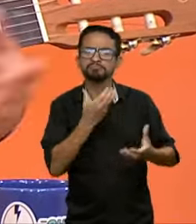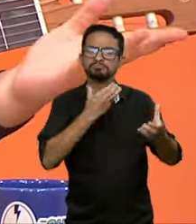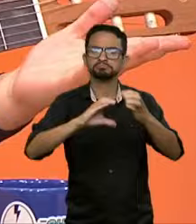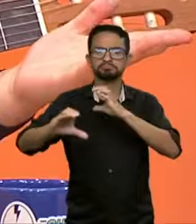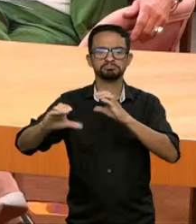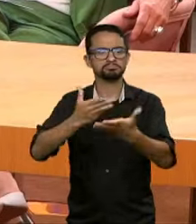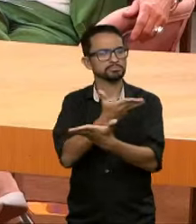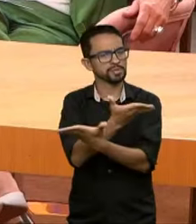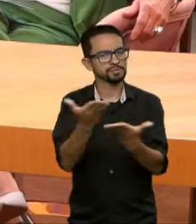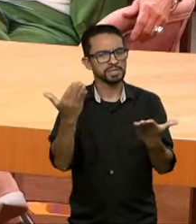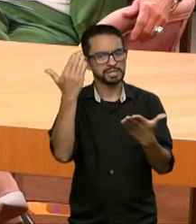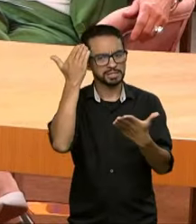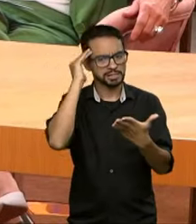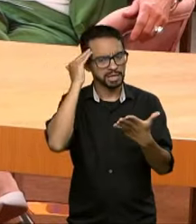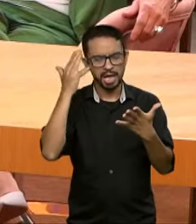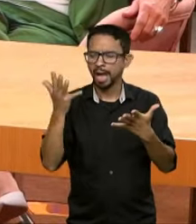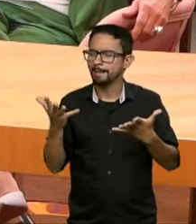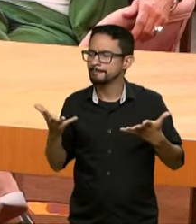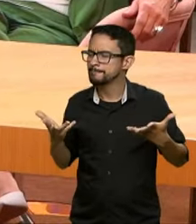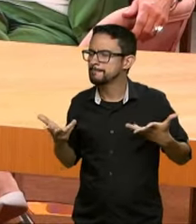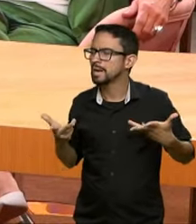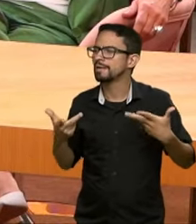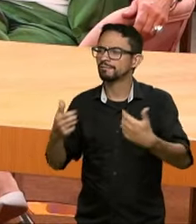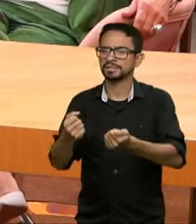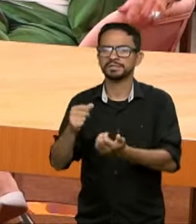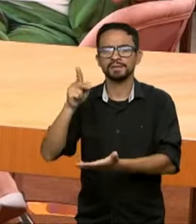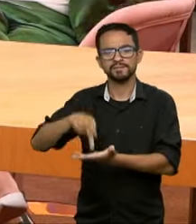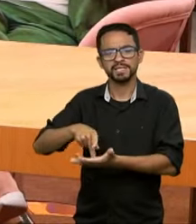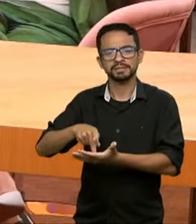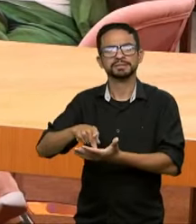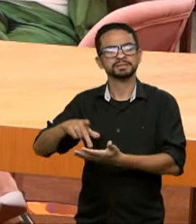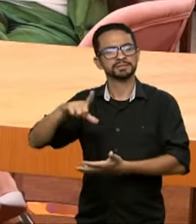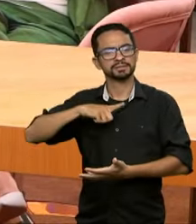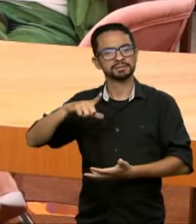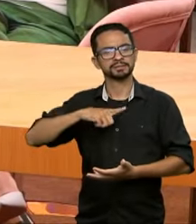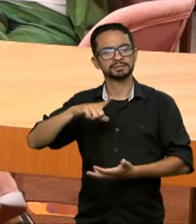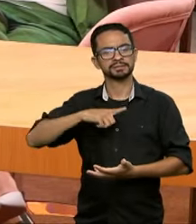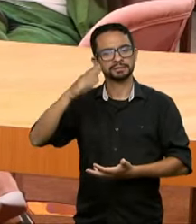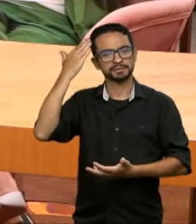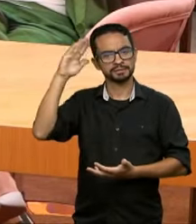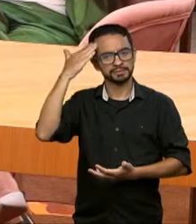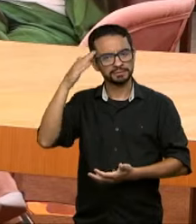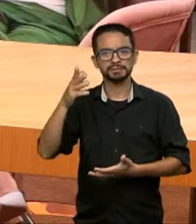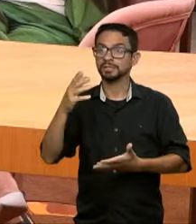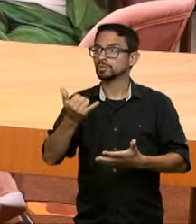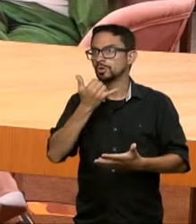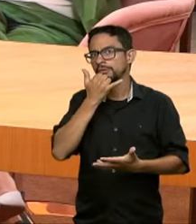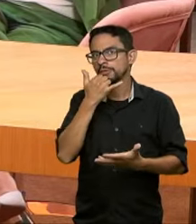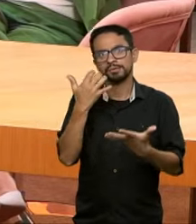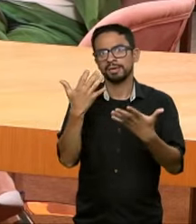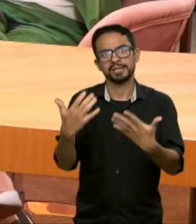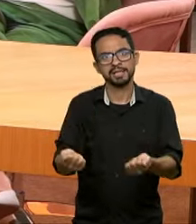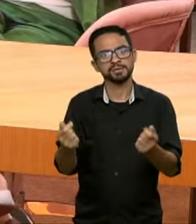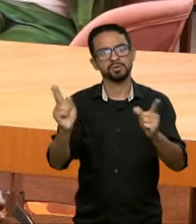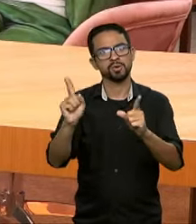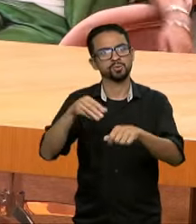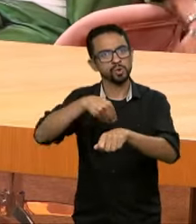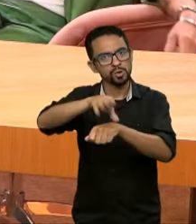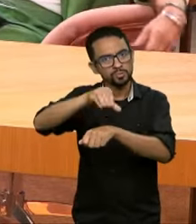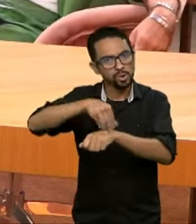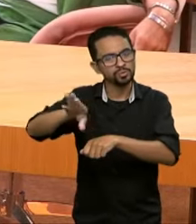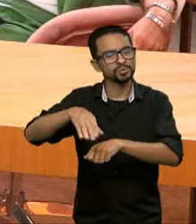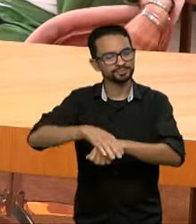que... Ai, maravilhosa, imperdível, gente, eu já vi as coisas ali se caírem, é imperdível, tô dando toque, fica a